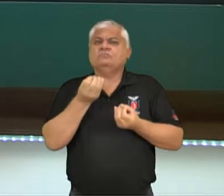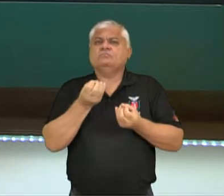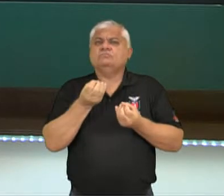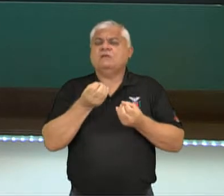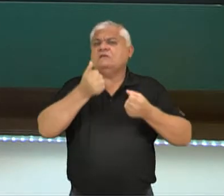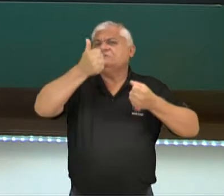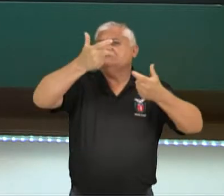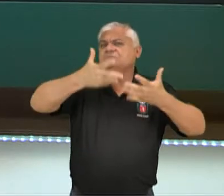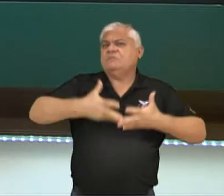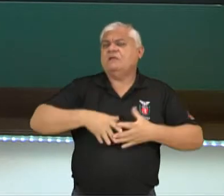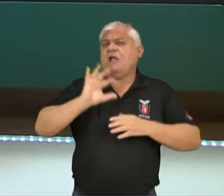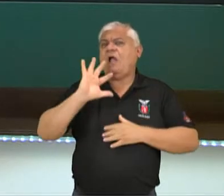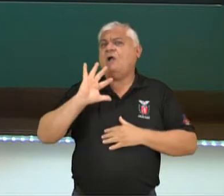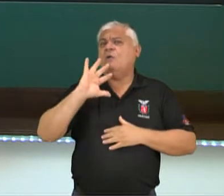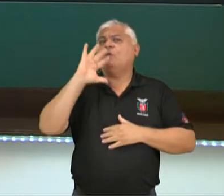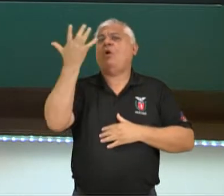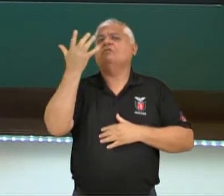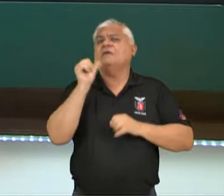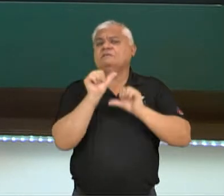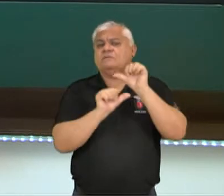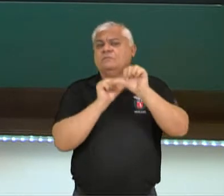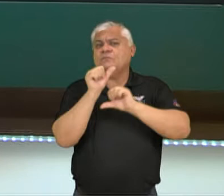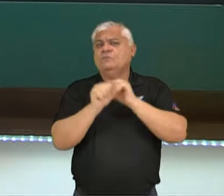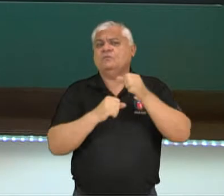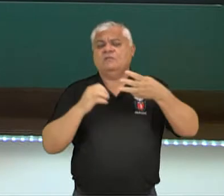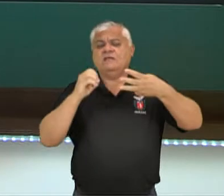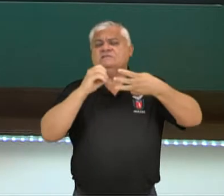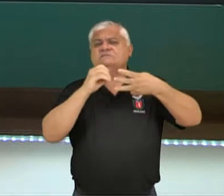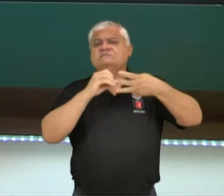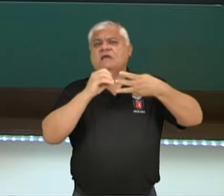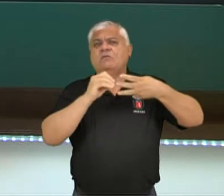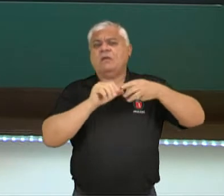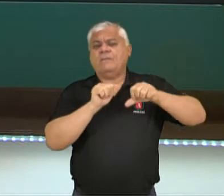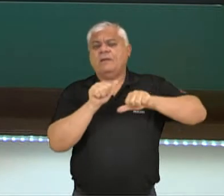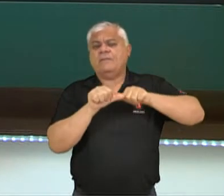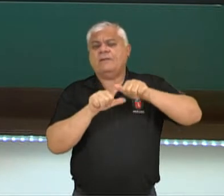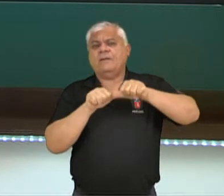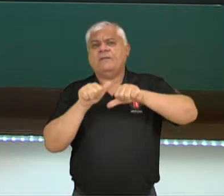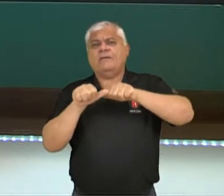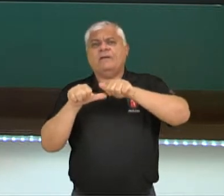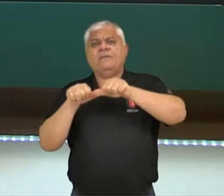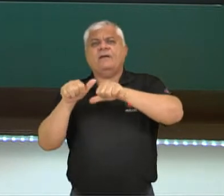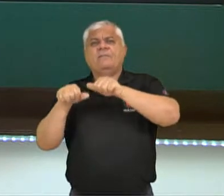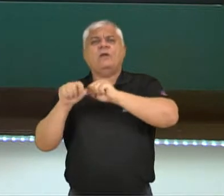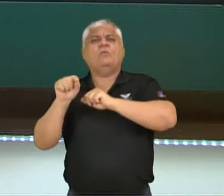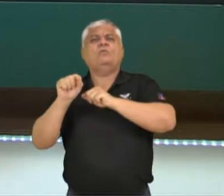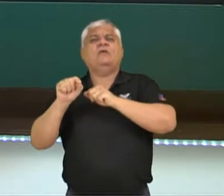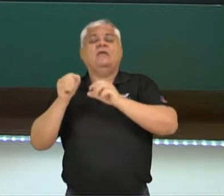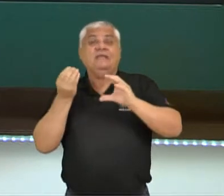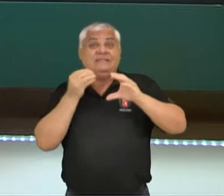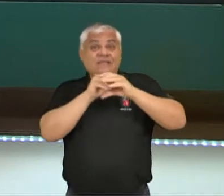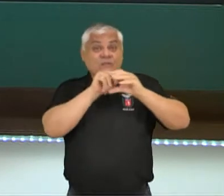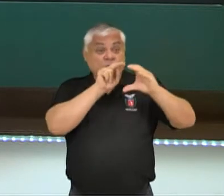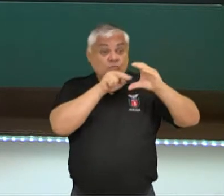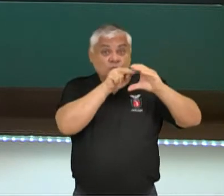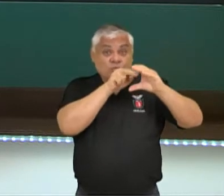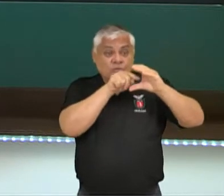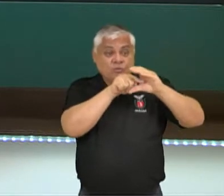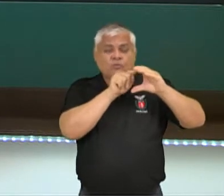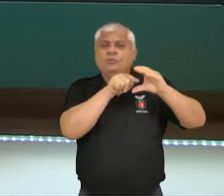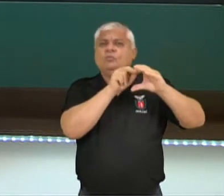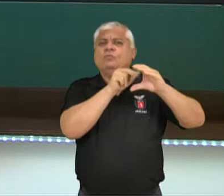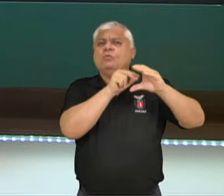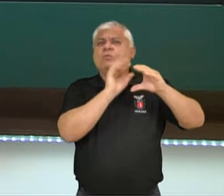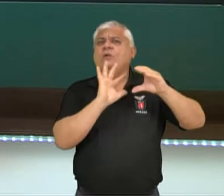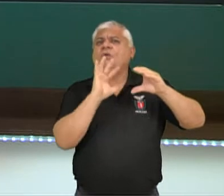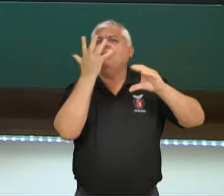eventos que ocorrem ao longo do ciclo de vida de uma célula que vão ocorrer especificamente no núcleo, ou seja, o que, que